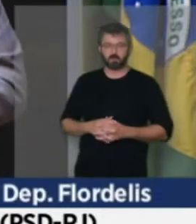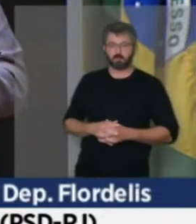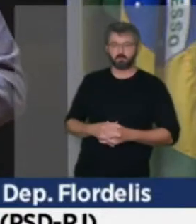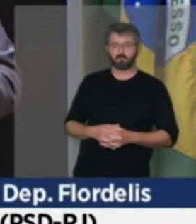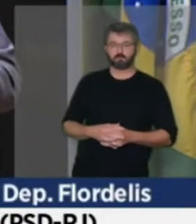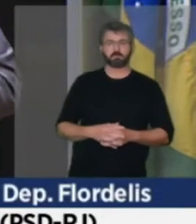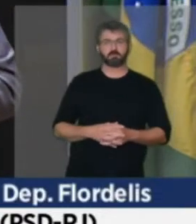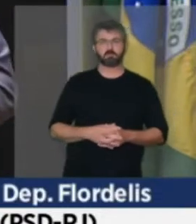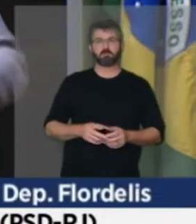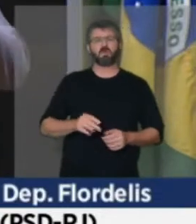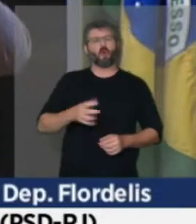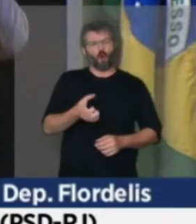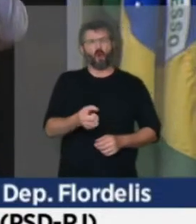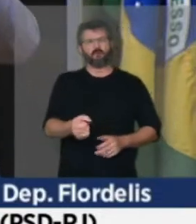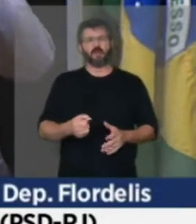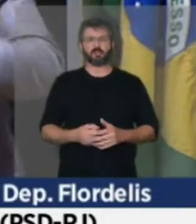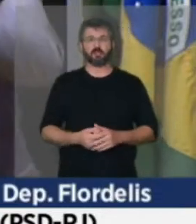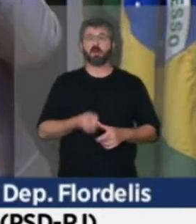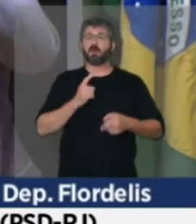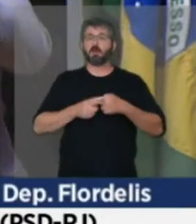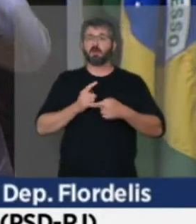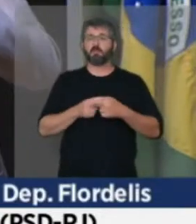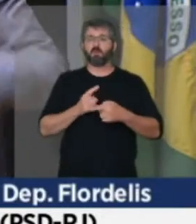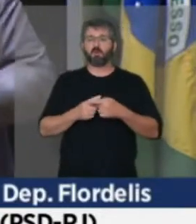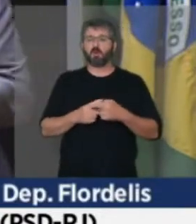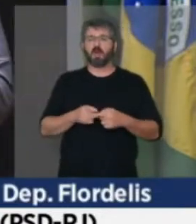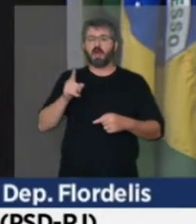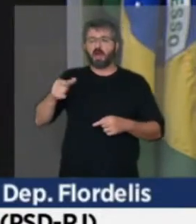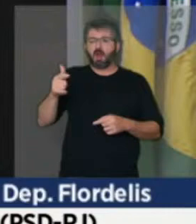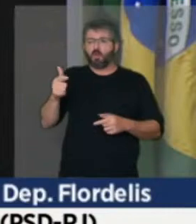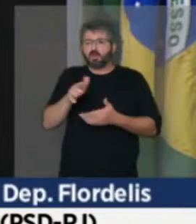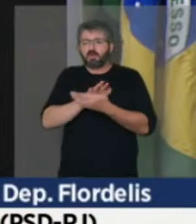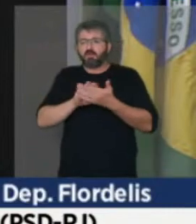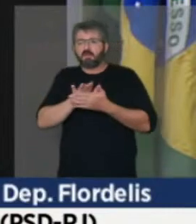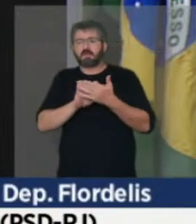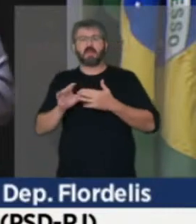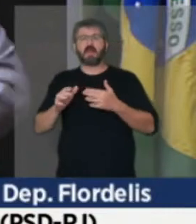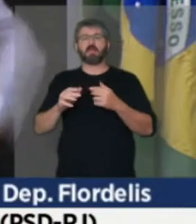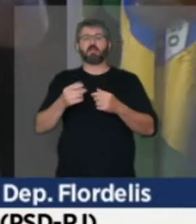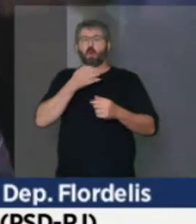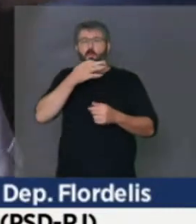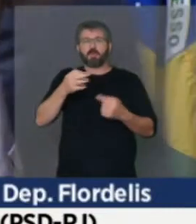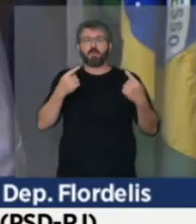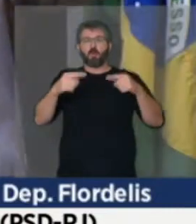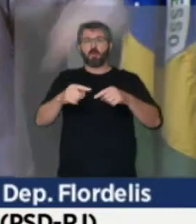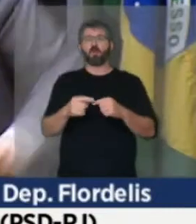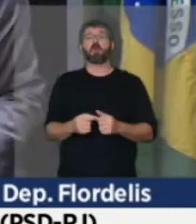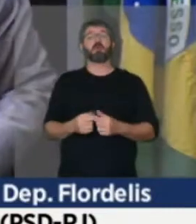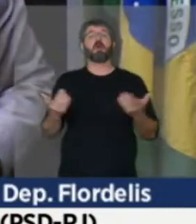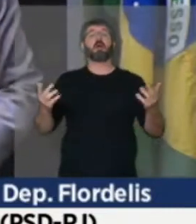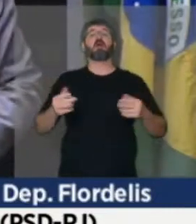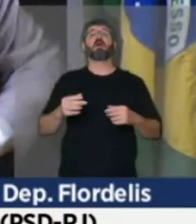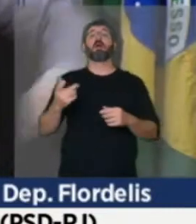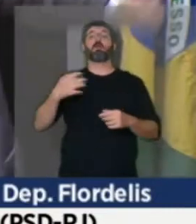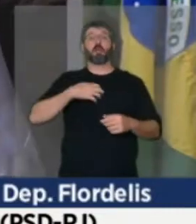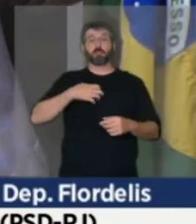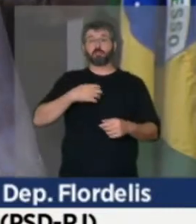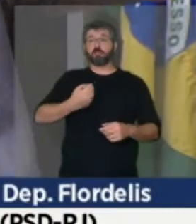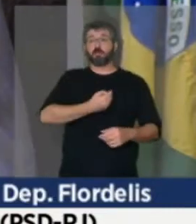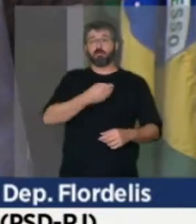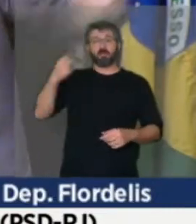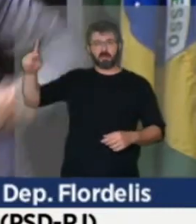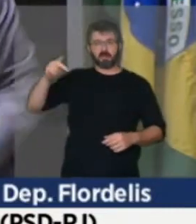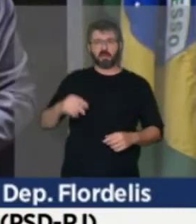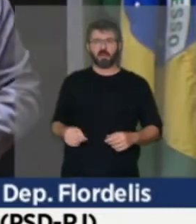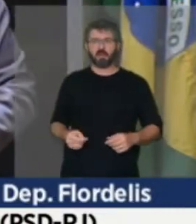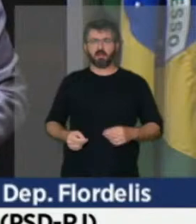uma covardia porque ela sequer teve contraditório. Vai ver qual que é o modo de vida dela desde